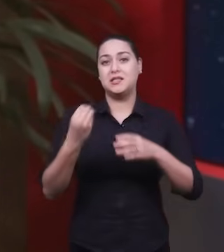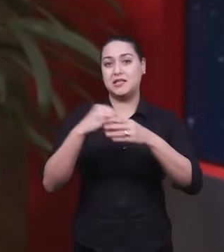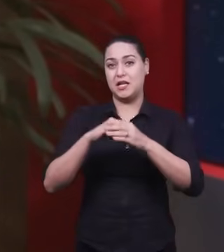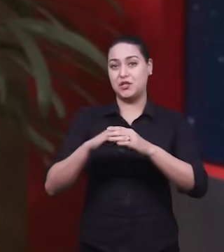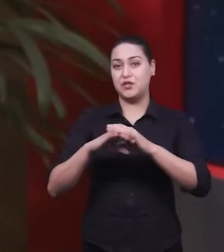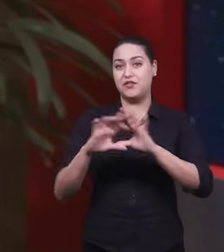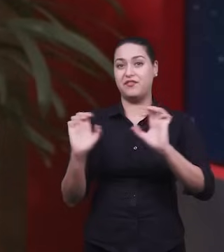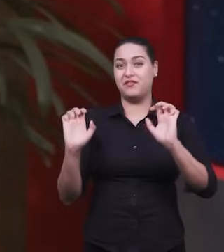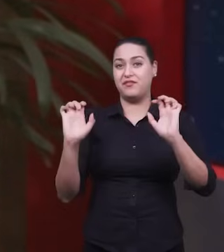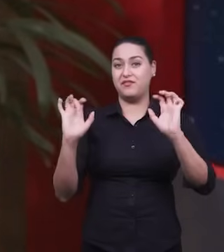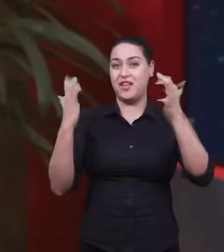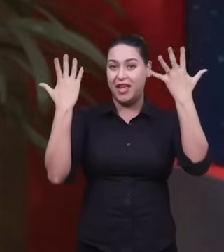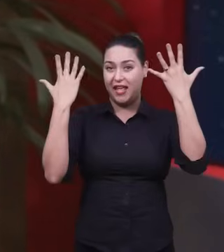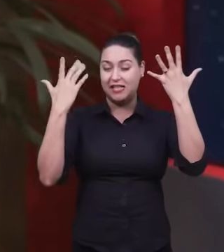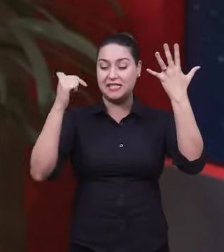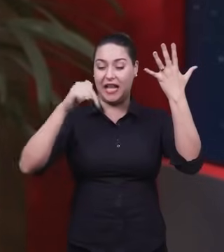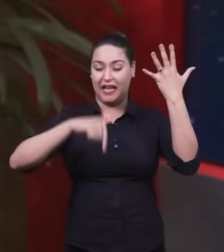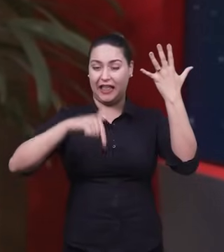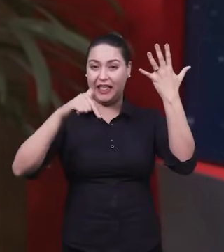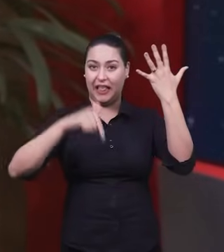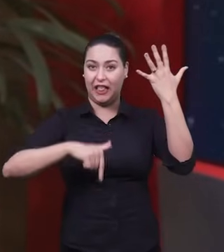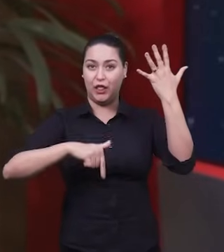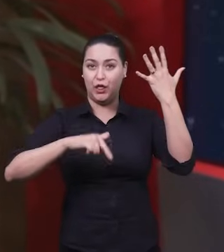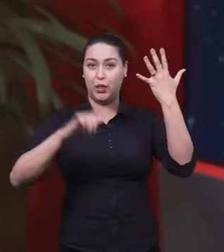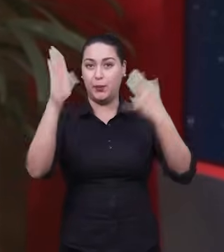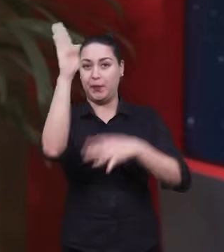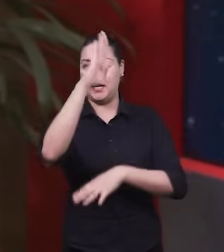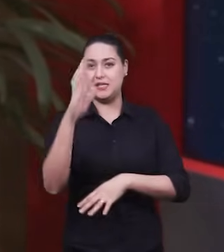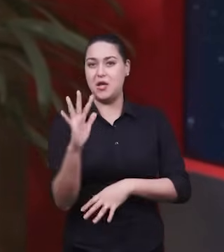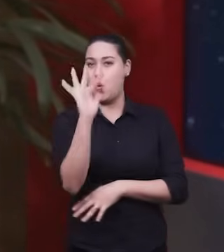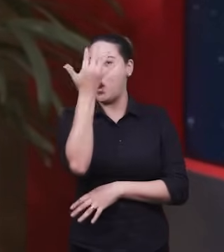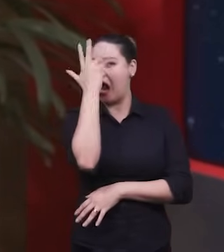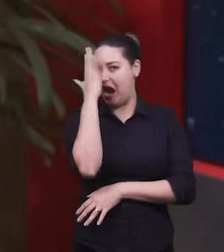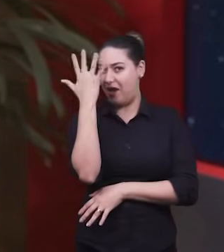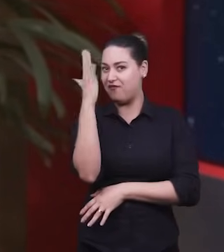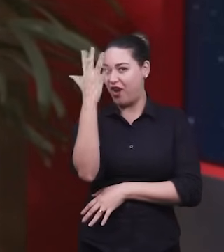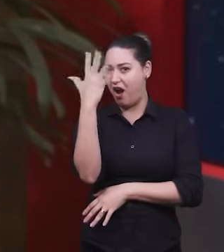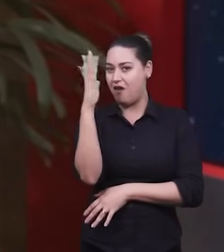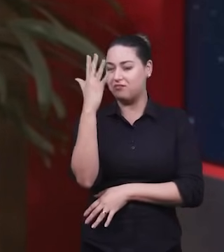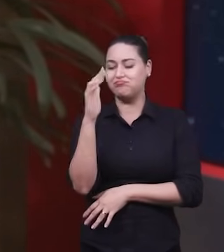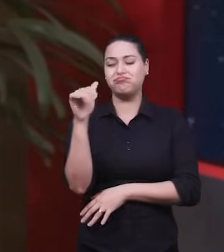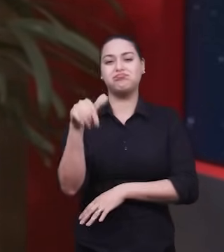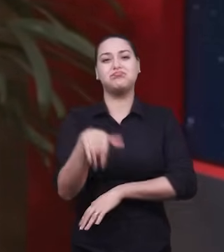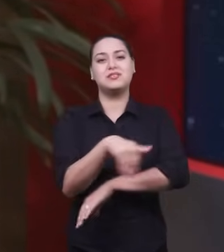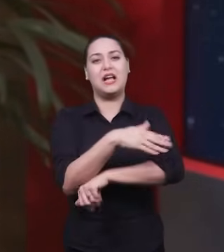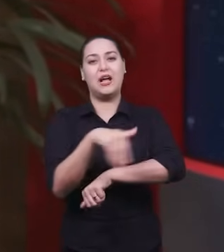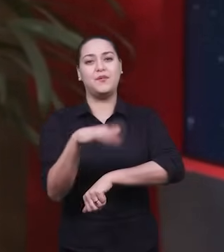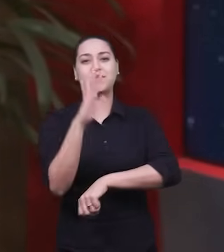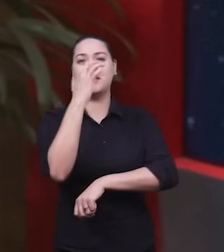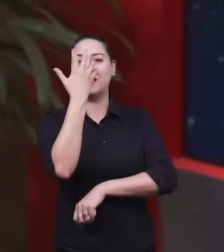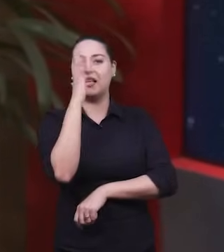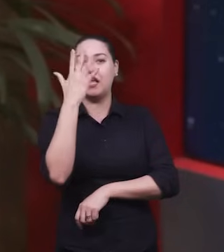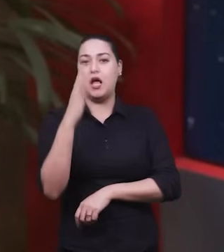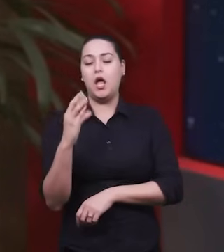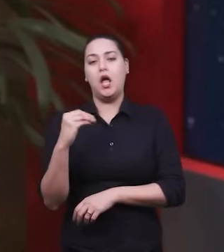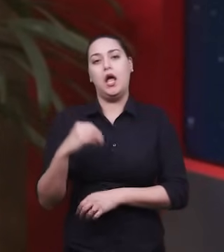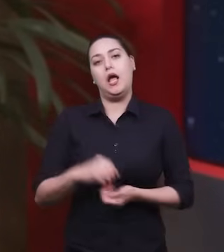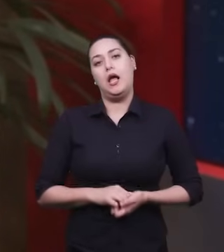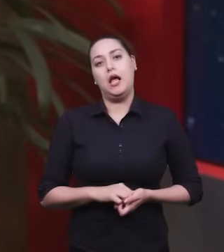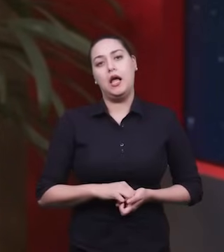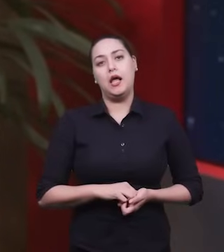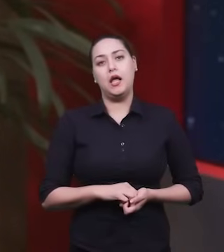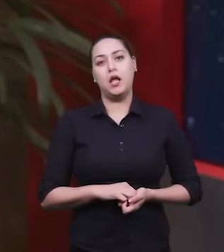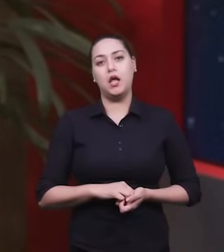popular, a maior festa popular aqui do país. E quanto mais ele se envolvia